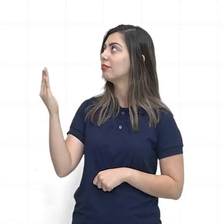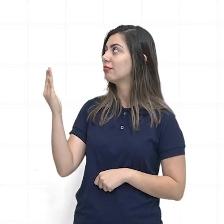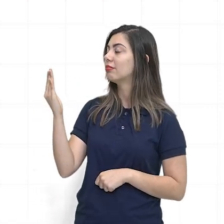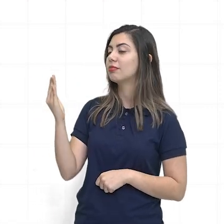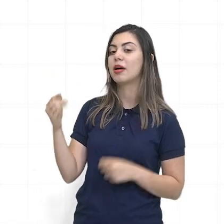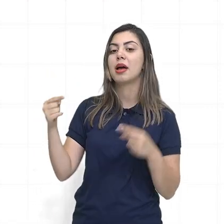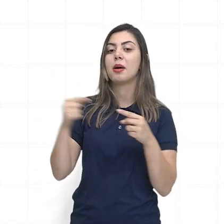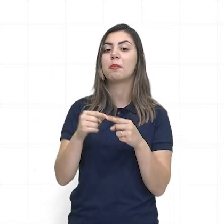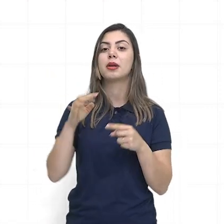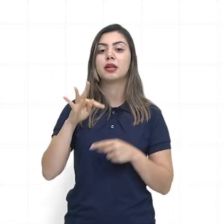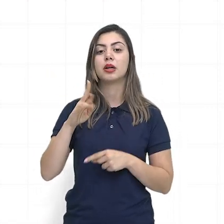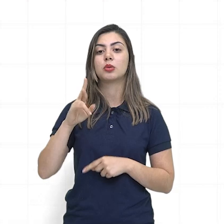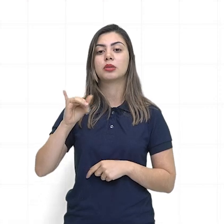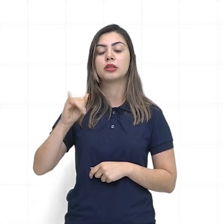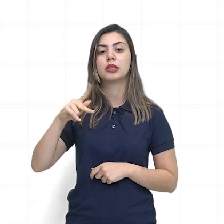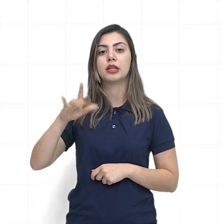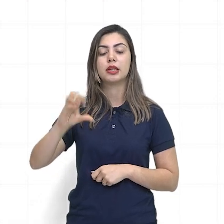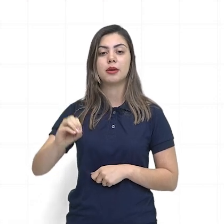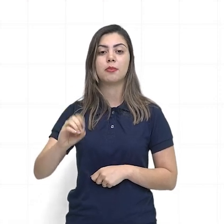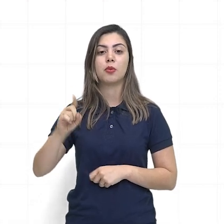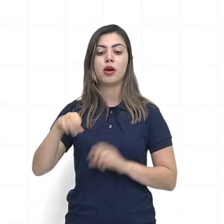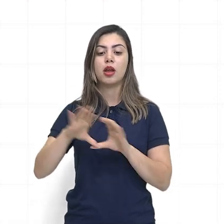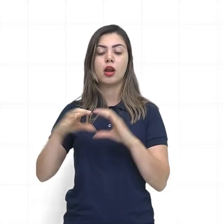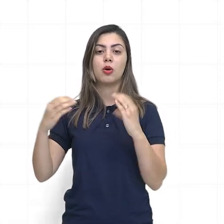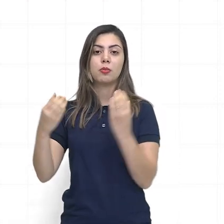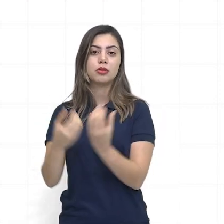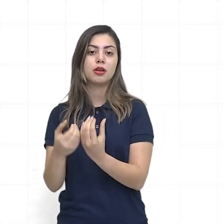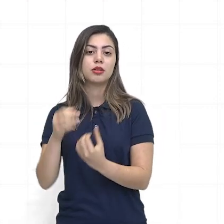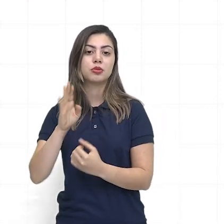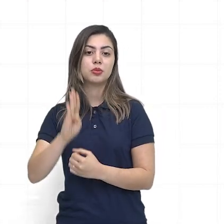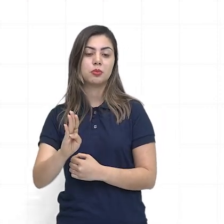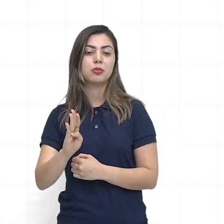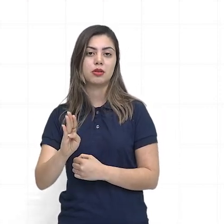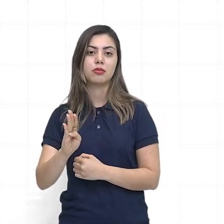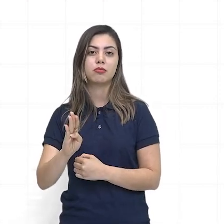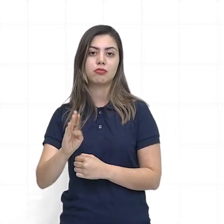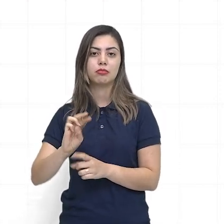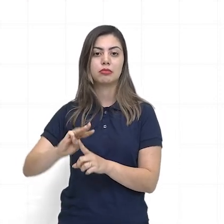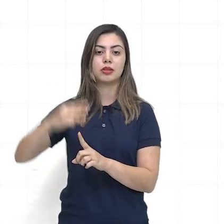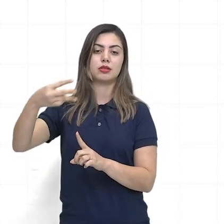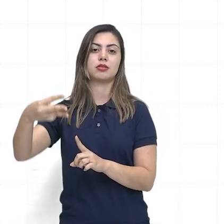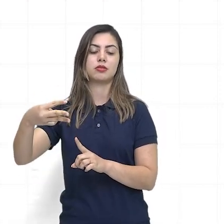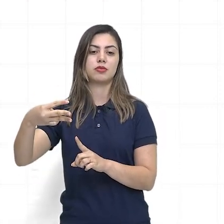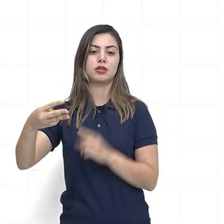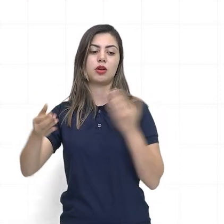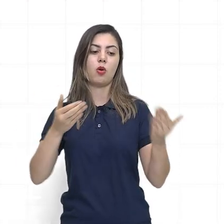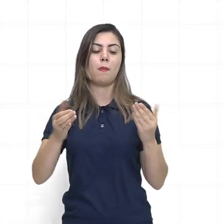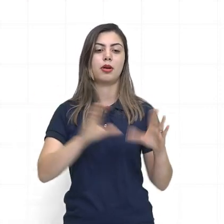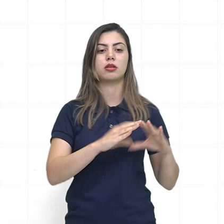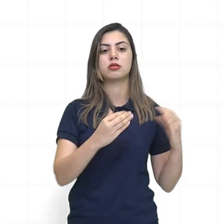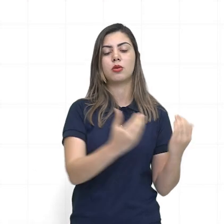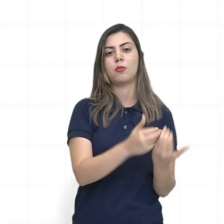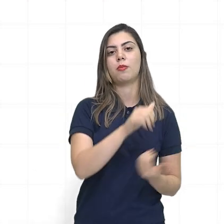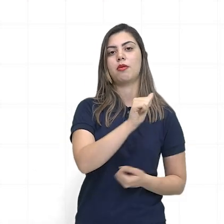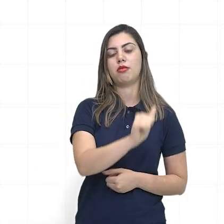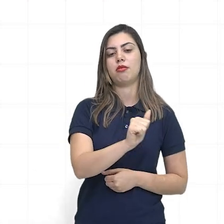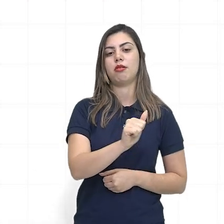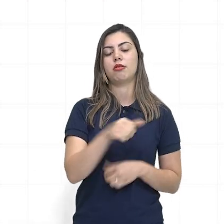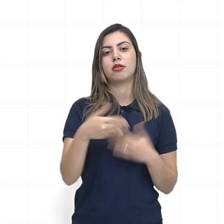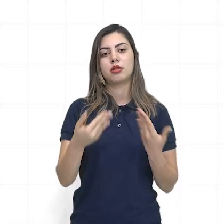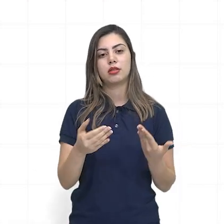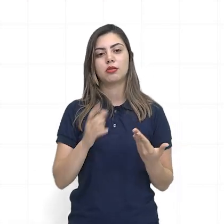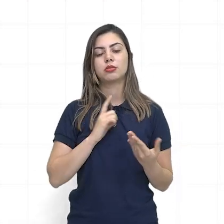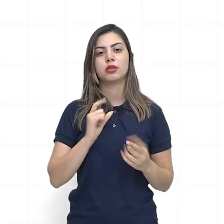ó, da comunidade de pessoas da A. Então, o outro está bem aqui. Então, é como se fosse dividido por